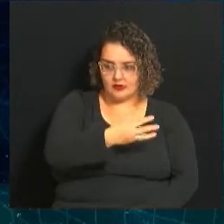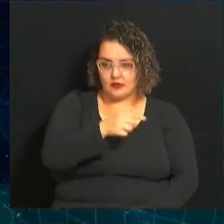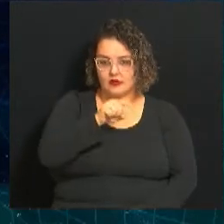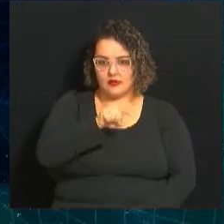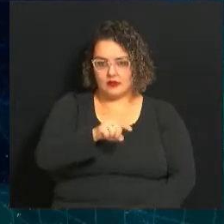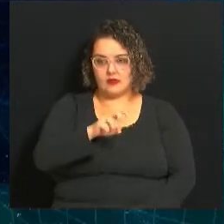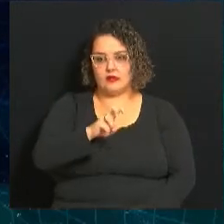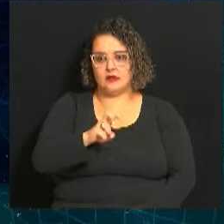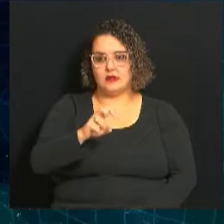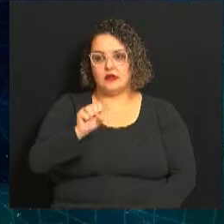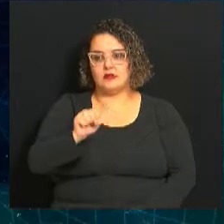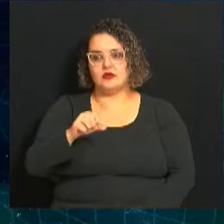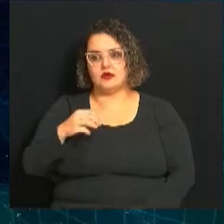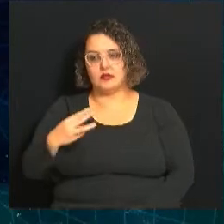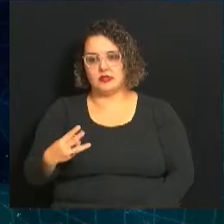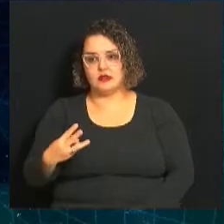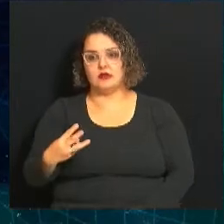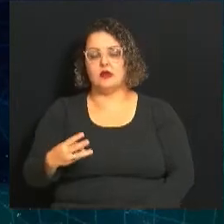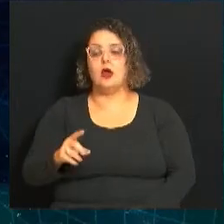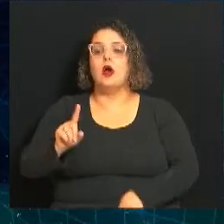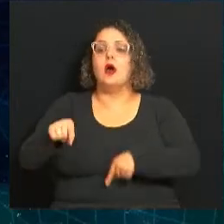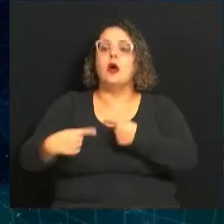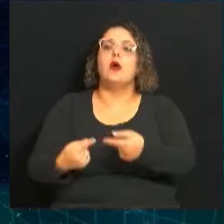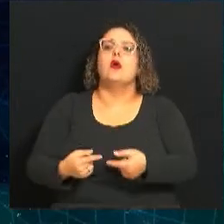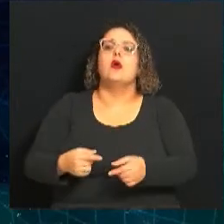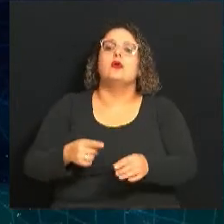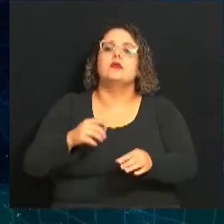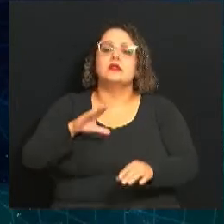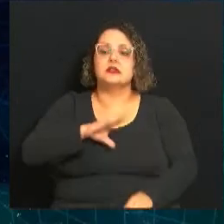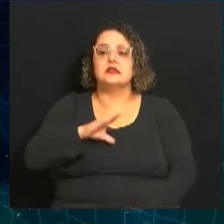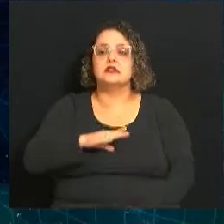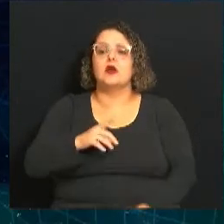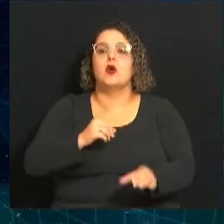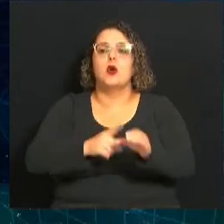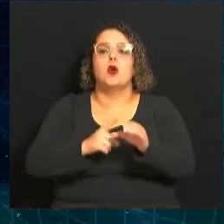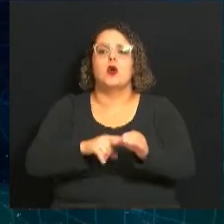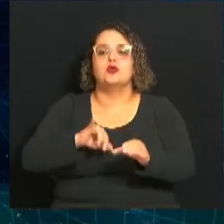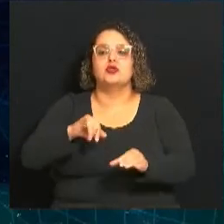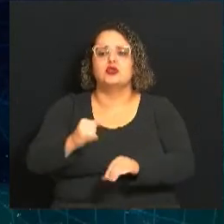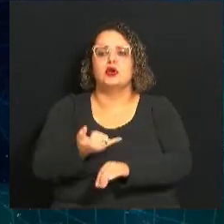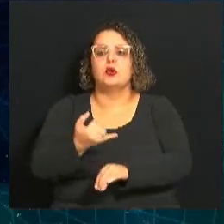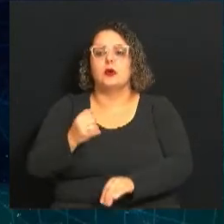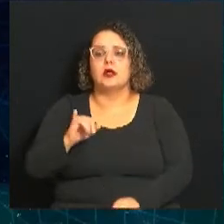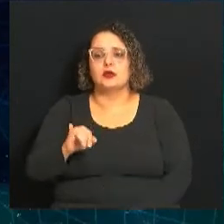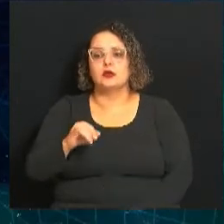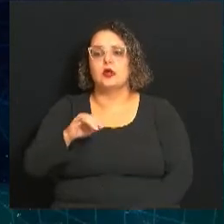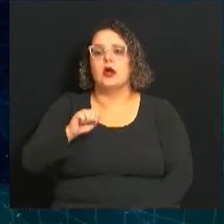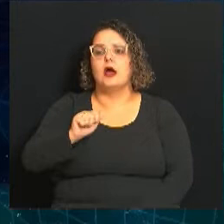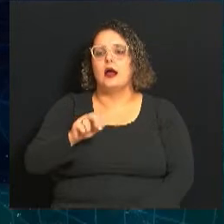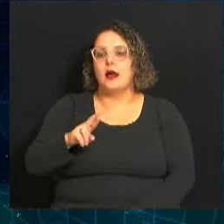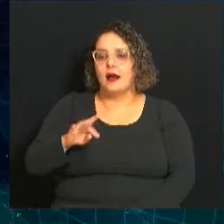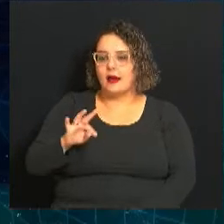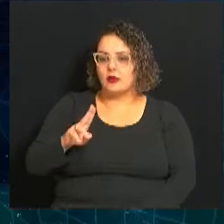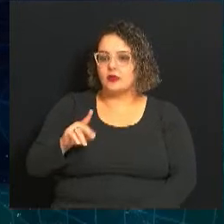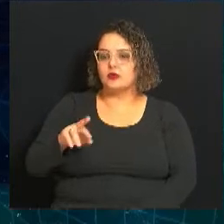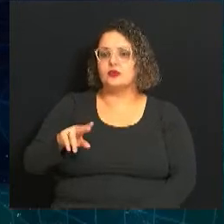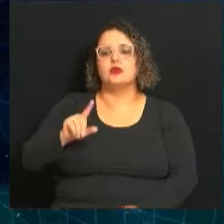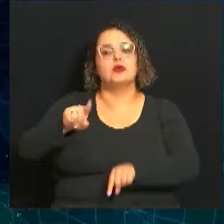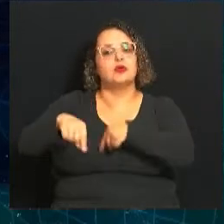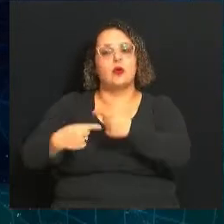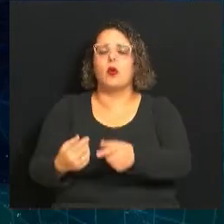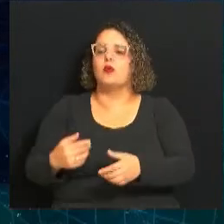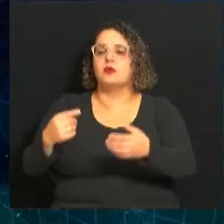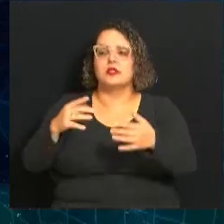13.583 casos em Vinhedo. Aparecem depois Cosmópolis, Jaguariúna, Arthur Nogueira, Montemor, Nova Odessa,